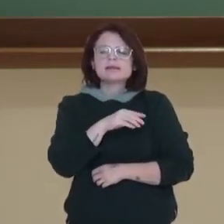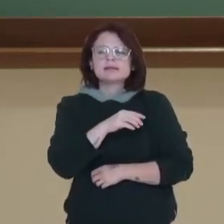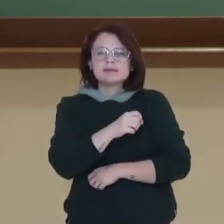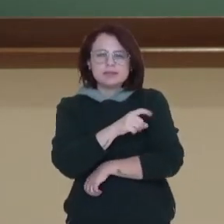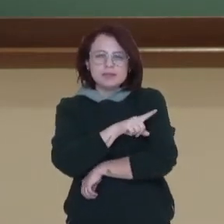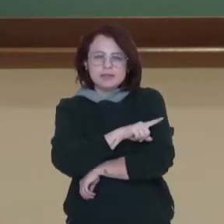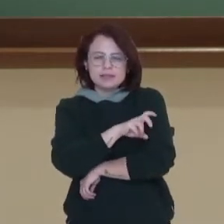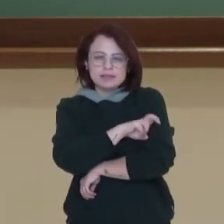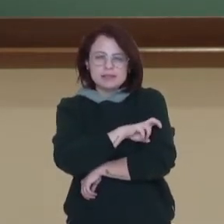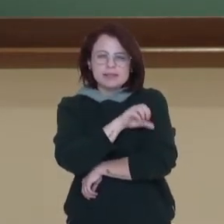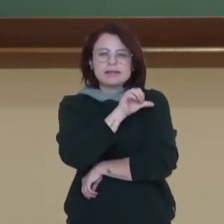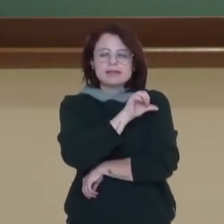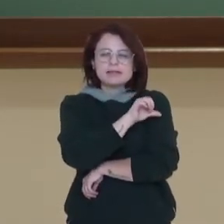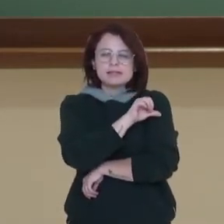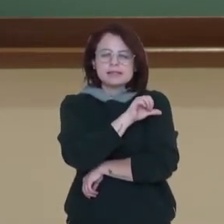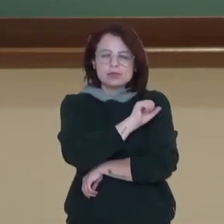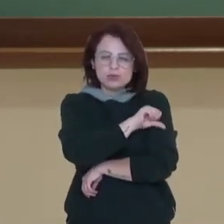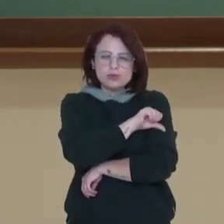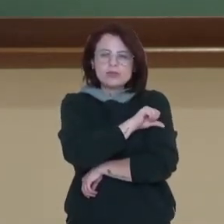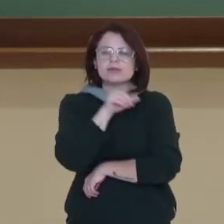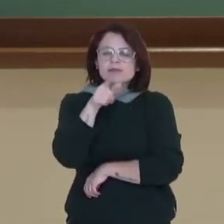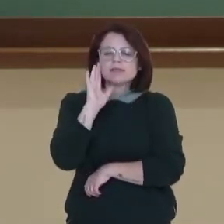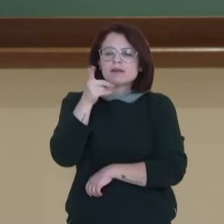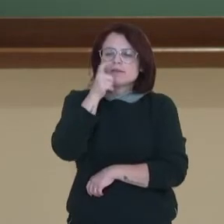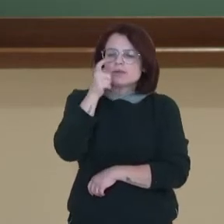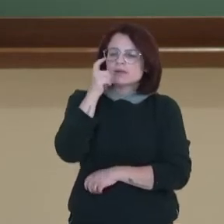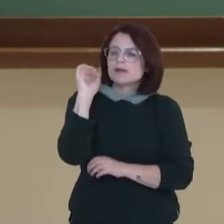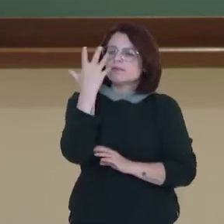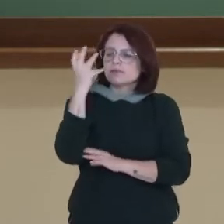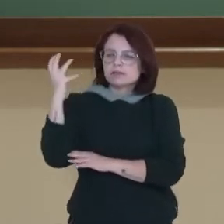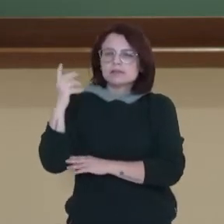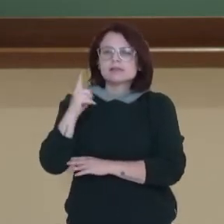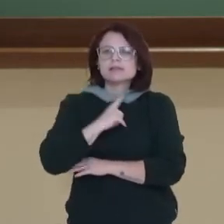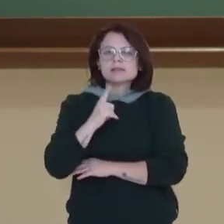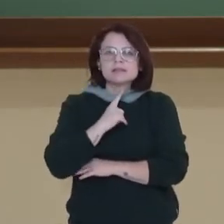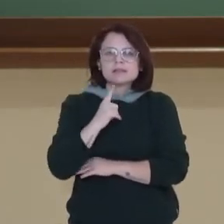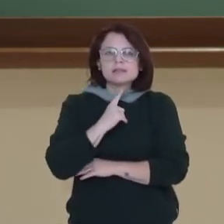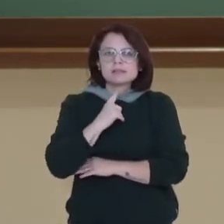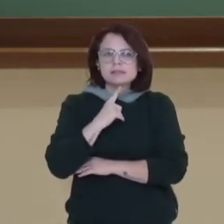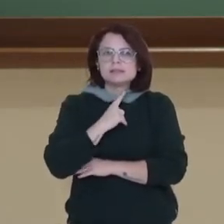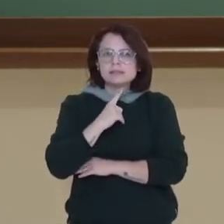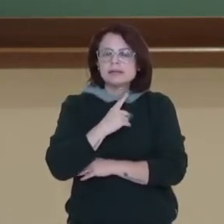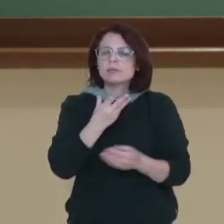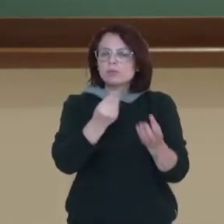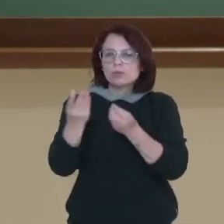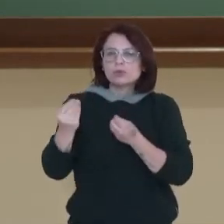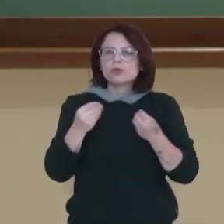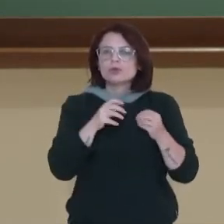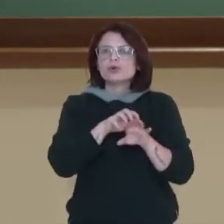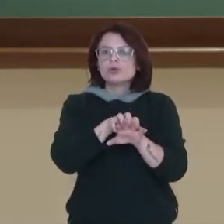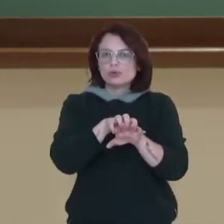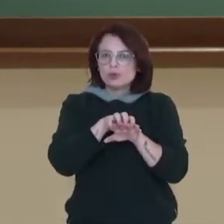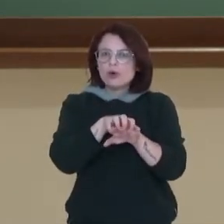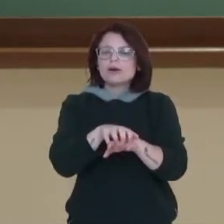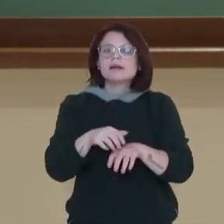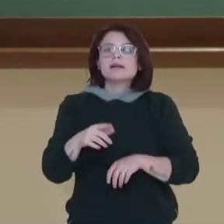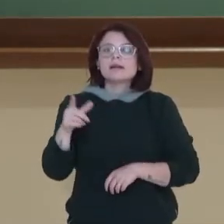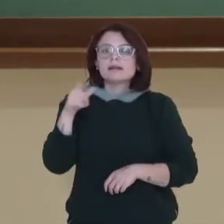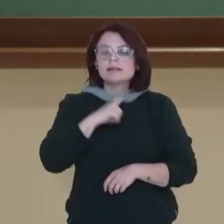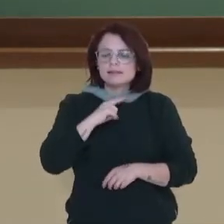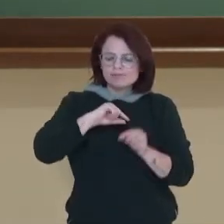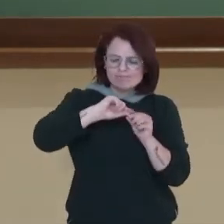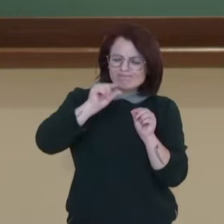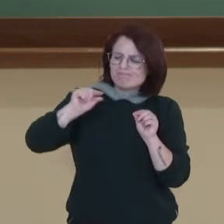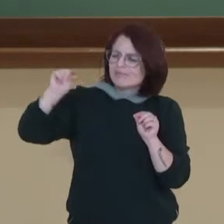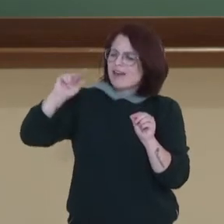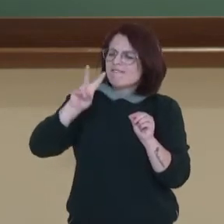aprendeu, quando aprendeu sobre as plantas, que as plantas têm vasos condutores de seiva, pelo menos boa parte delas, e que esses vasos condutores